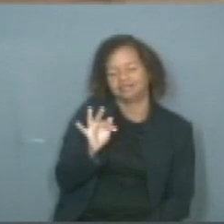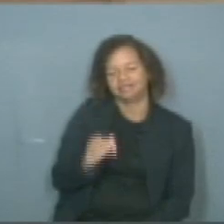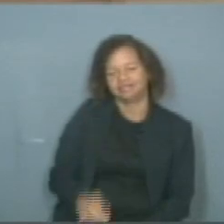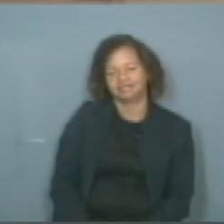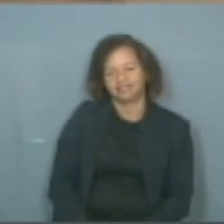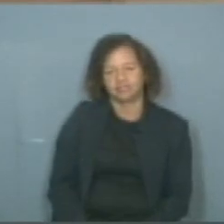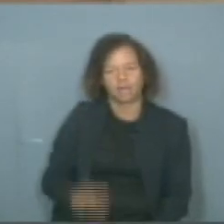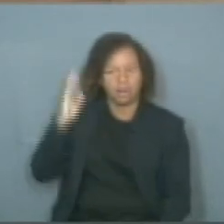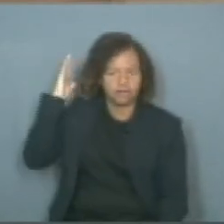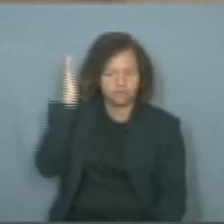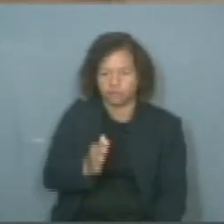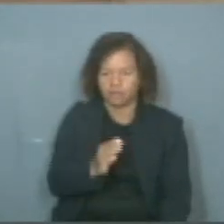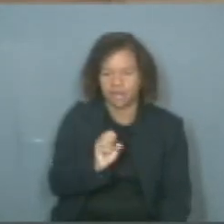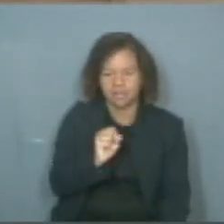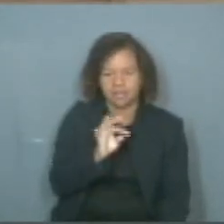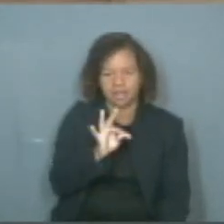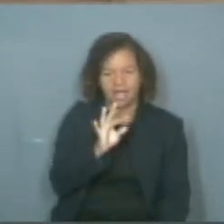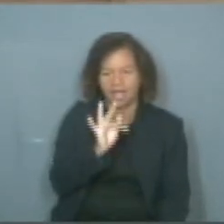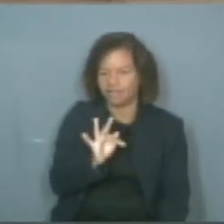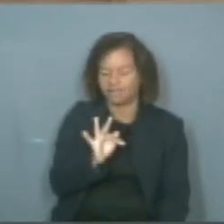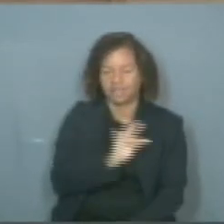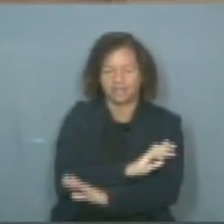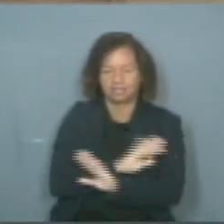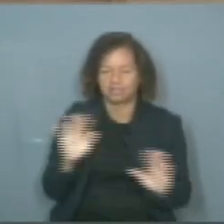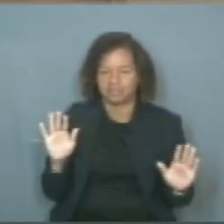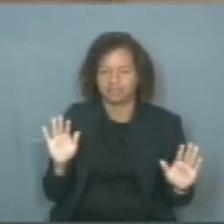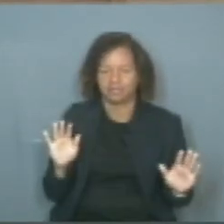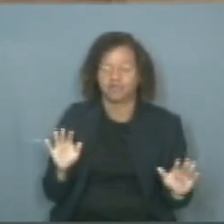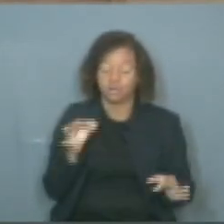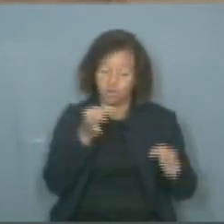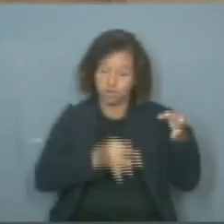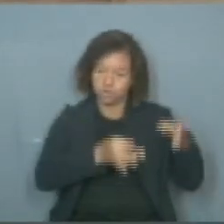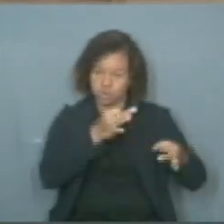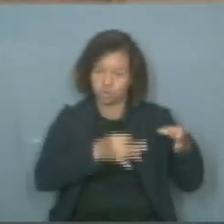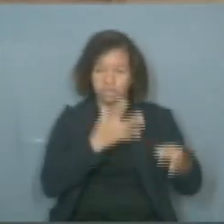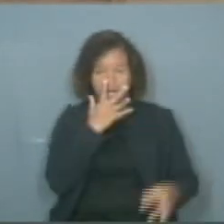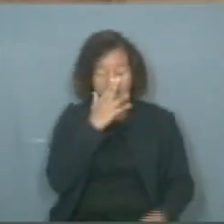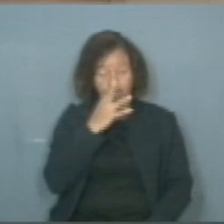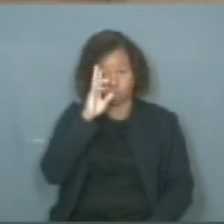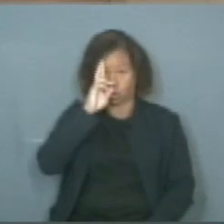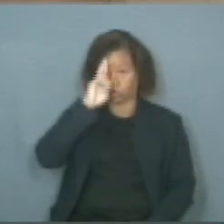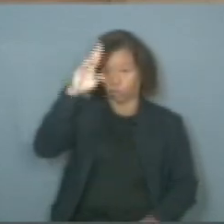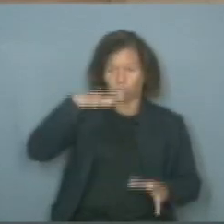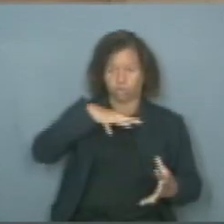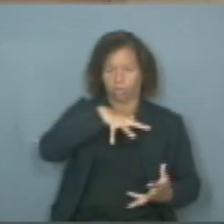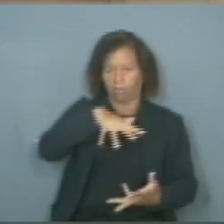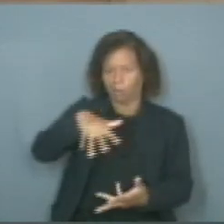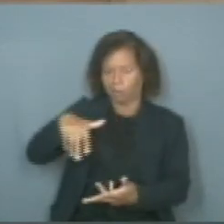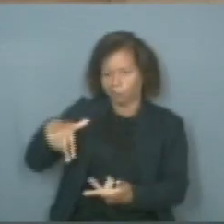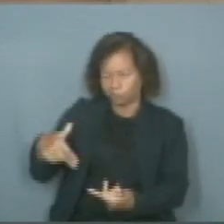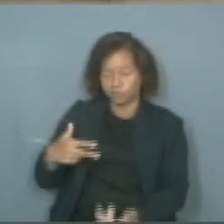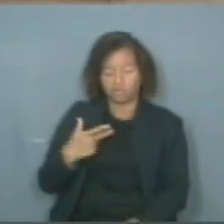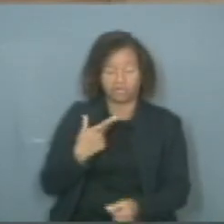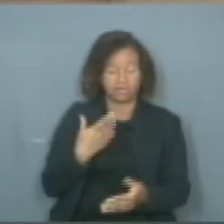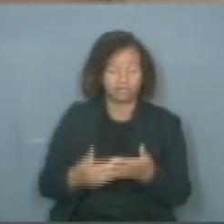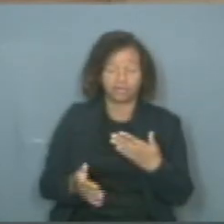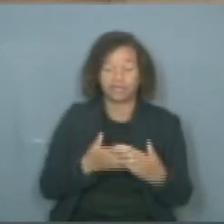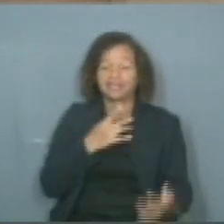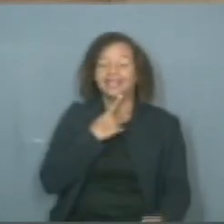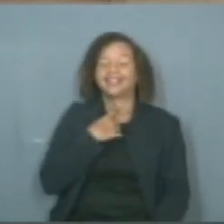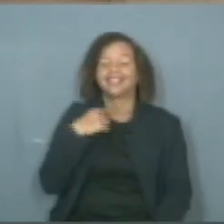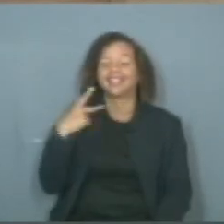É direto para o STF. E o juiz, que acha que é dono do mundo, faz o que